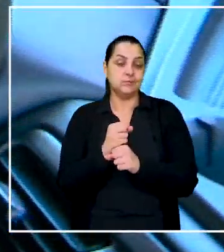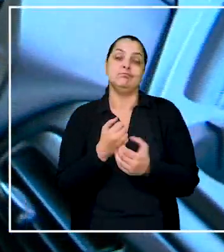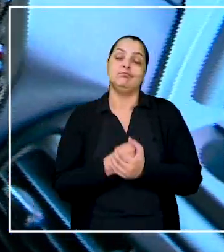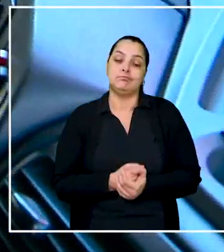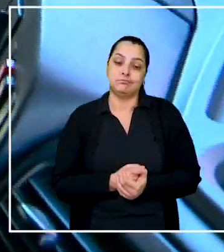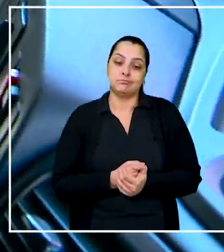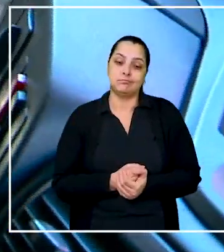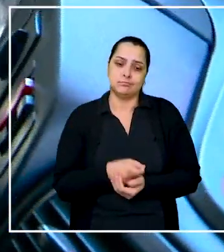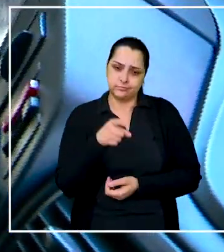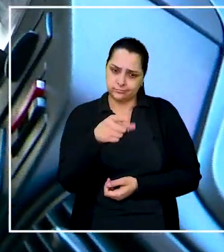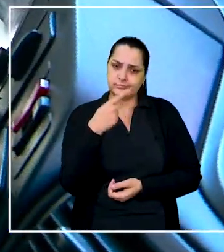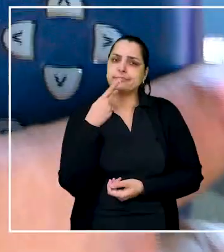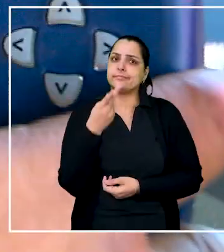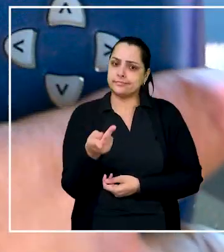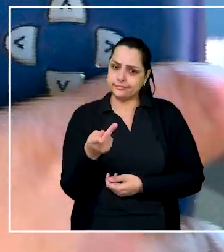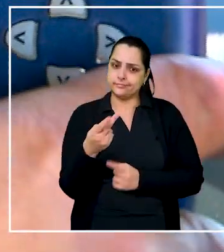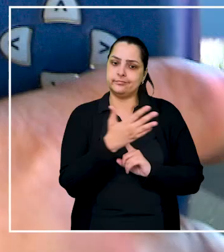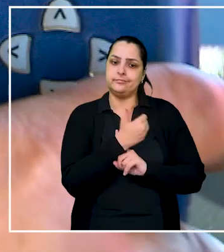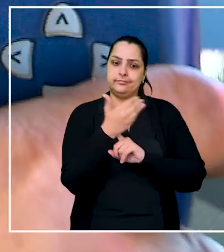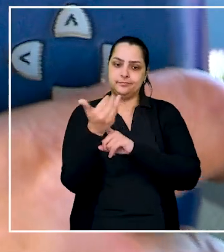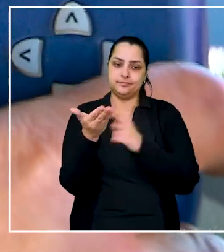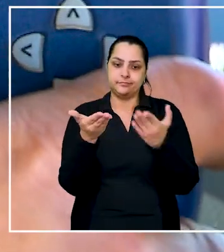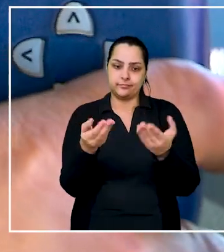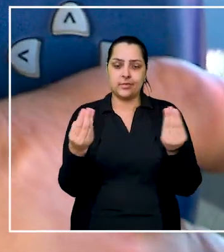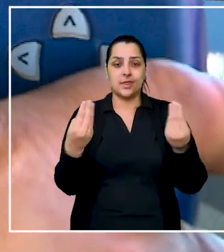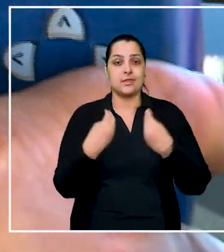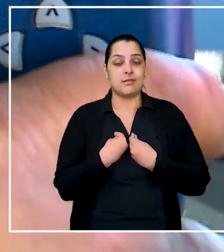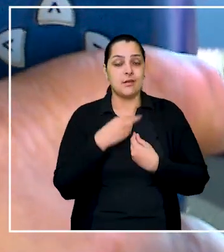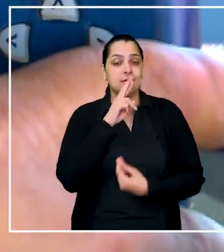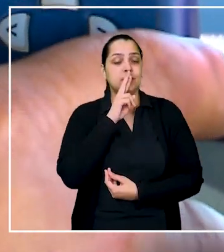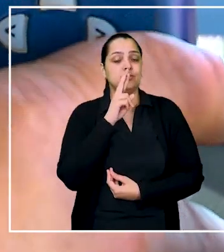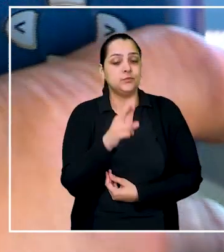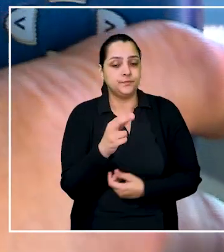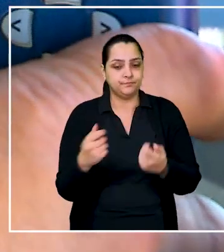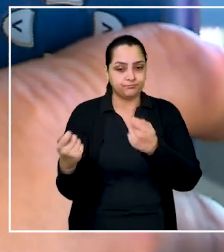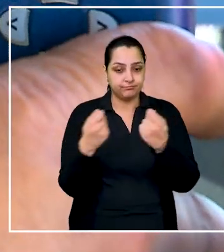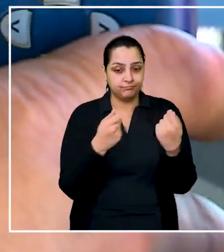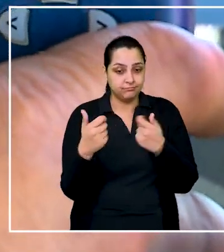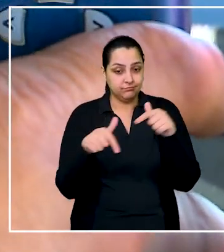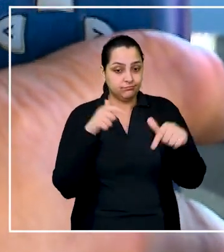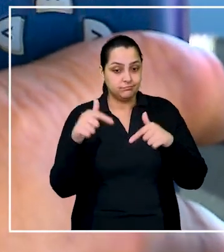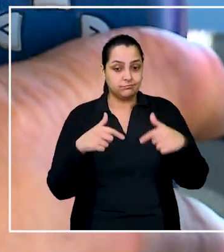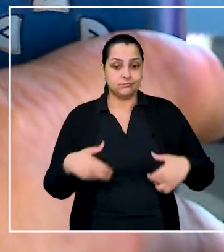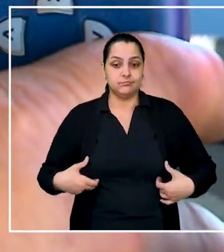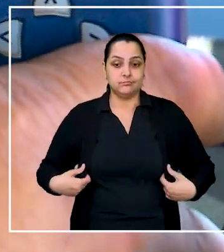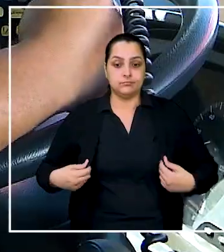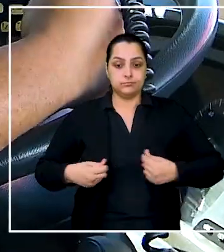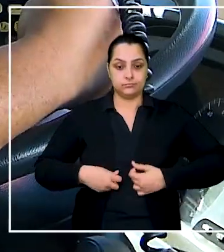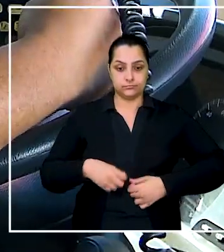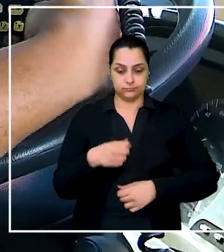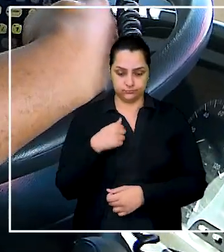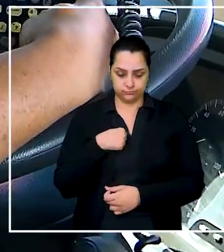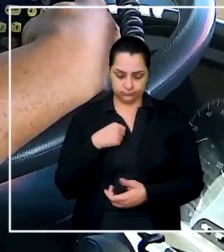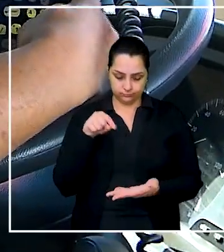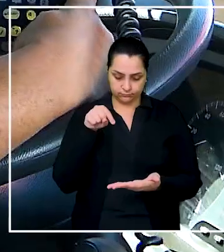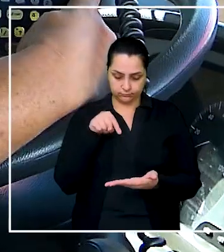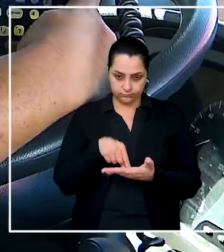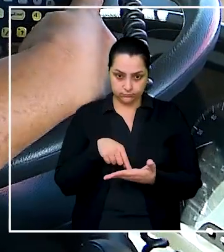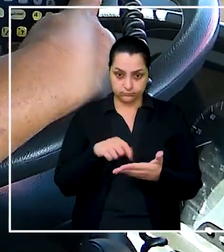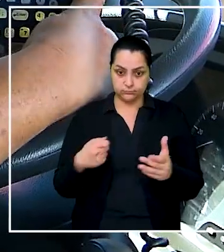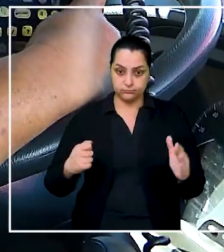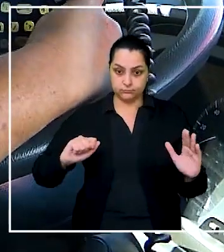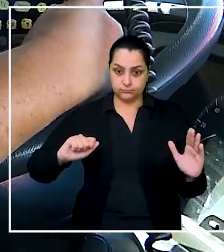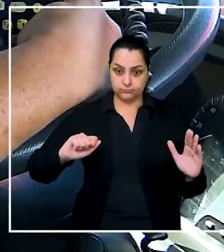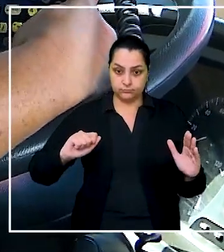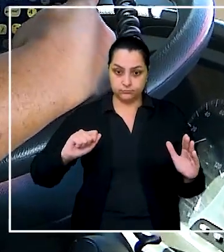5 anos. O trabalhador afirma que a tecnologia trouxe mais eficiência nas atividades. A partir da hora que